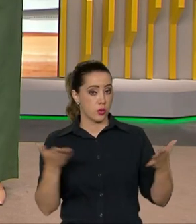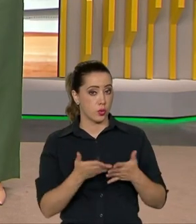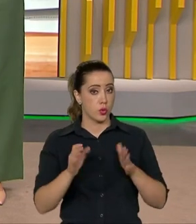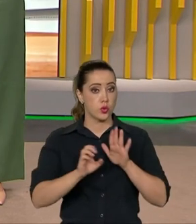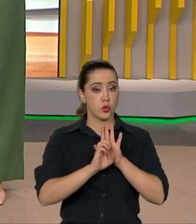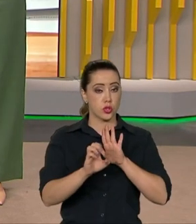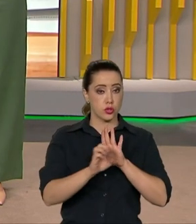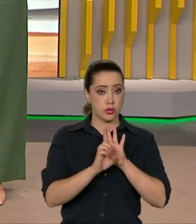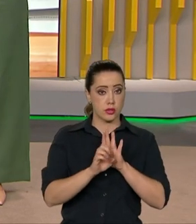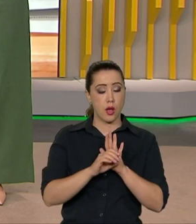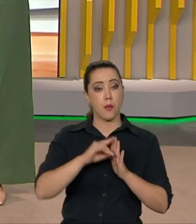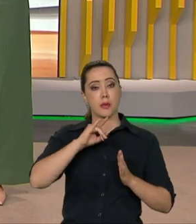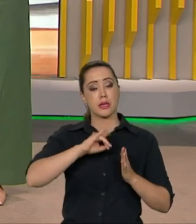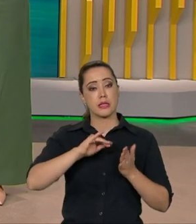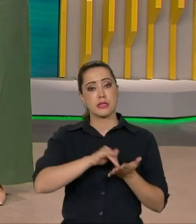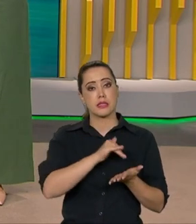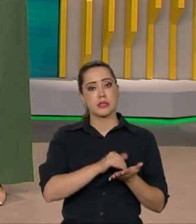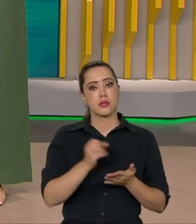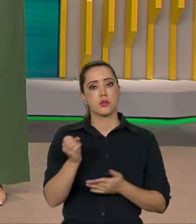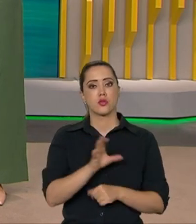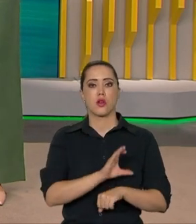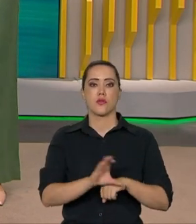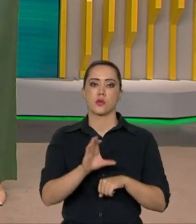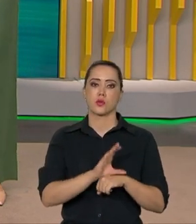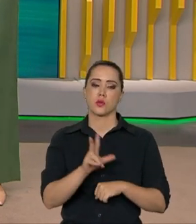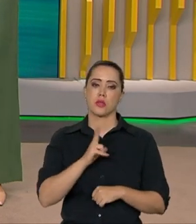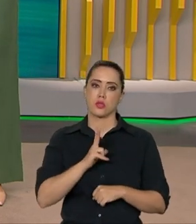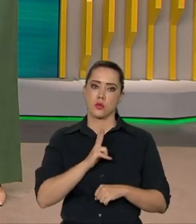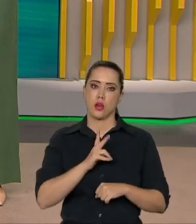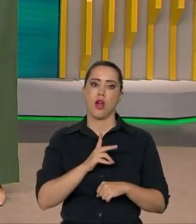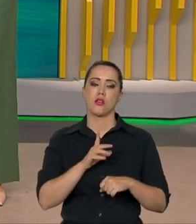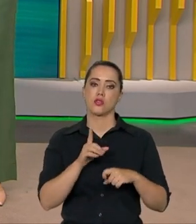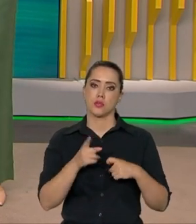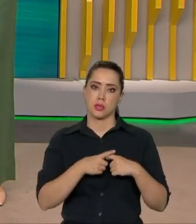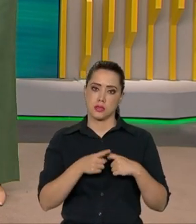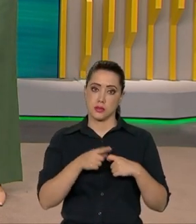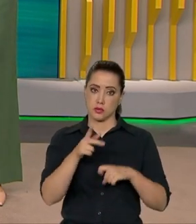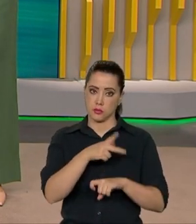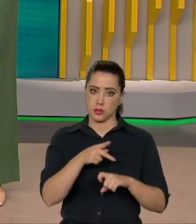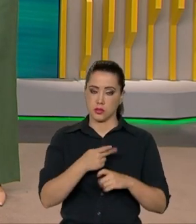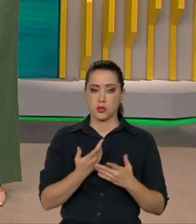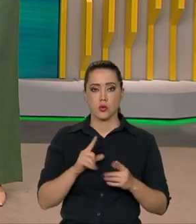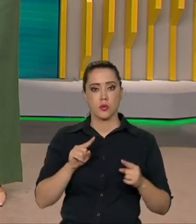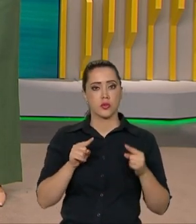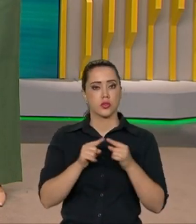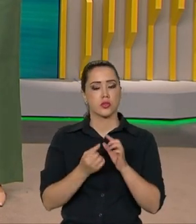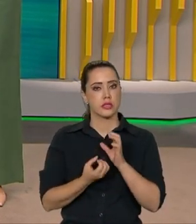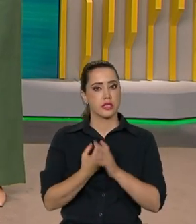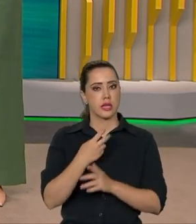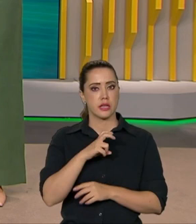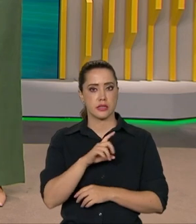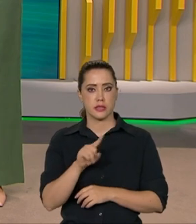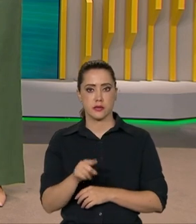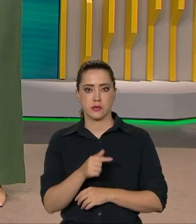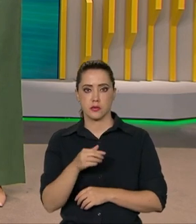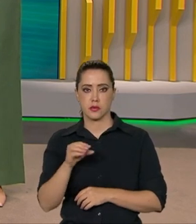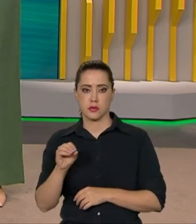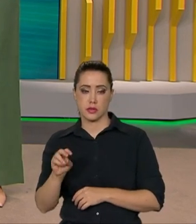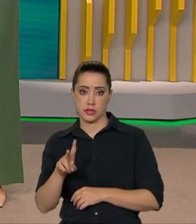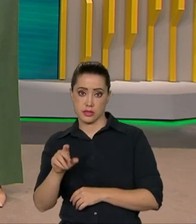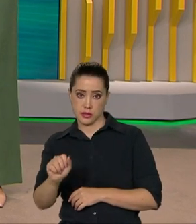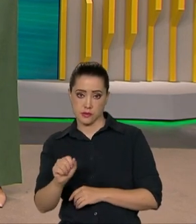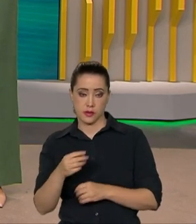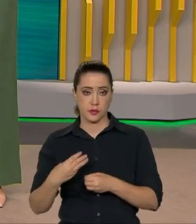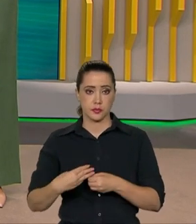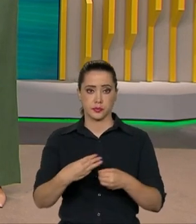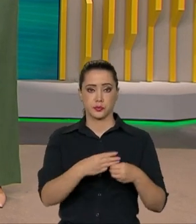um edital para credenciamento de novos cursos privados de medicina no país. A medida vai criar 5.700